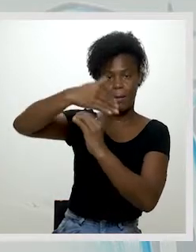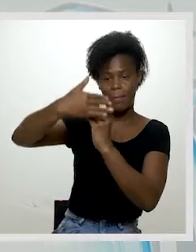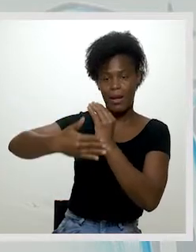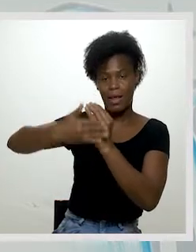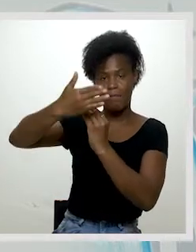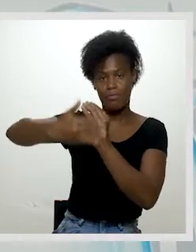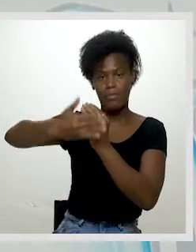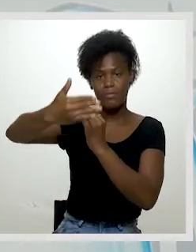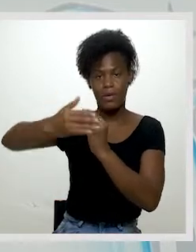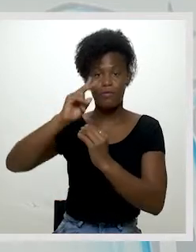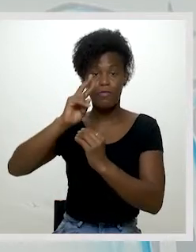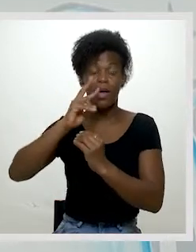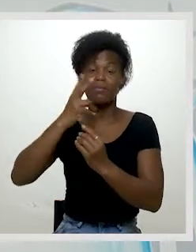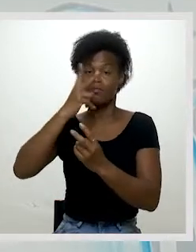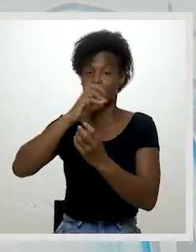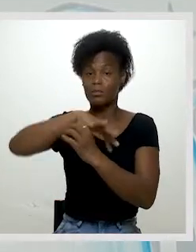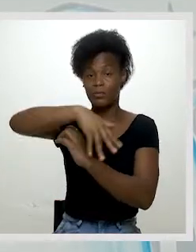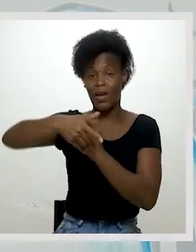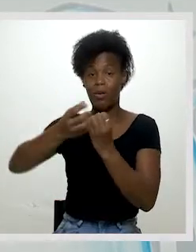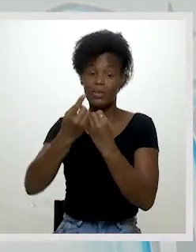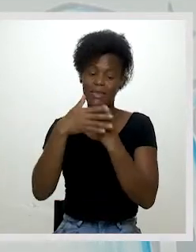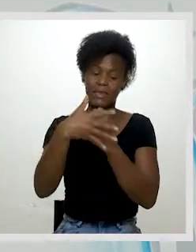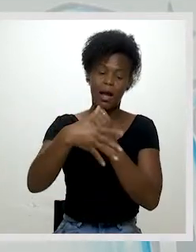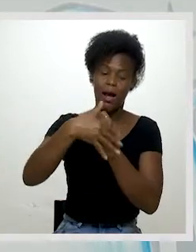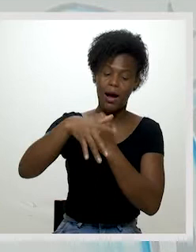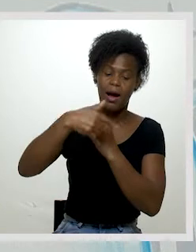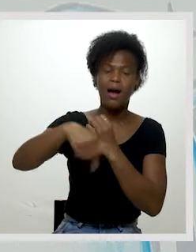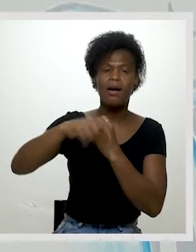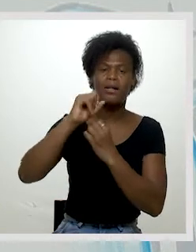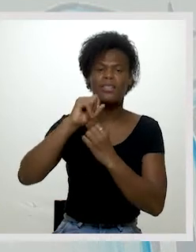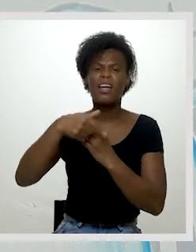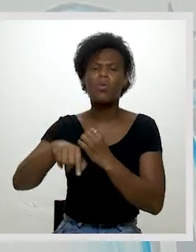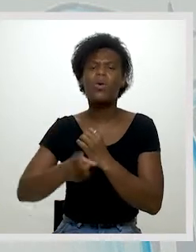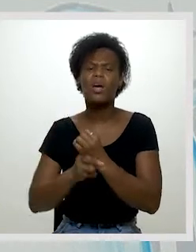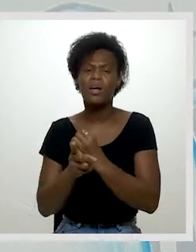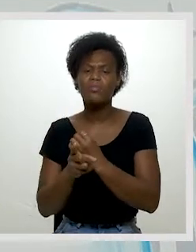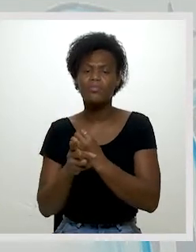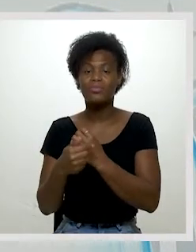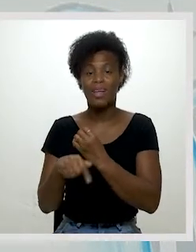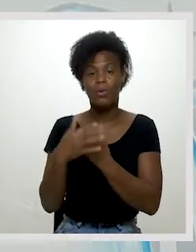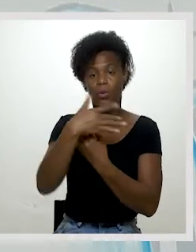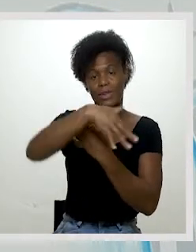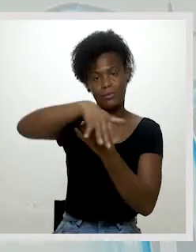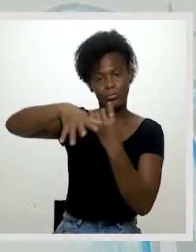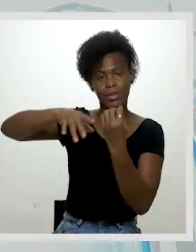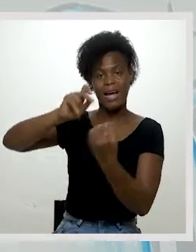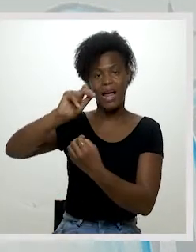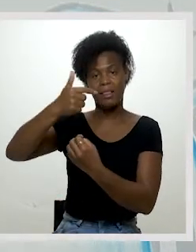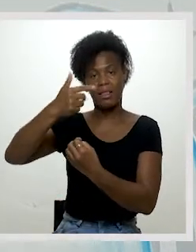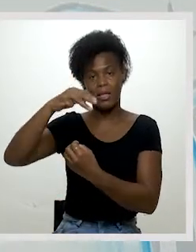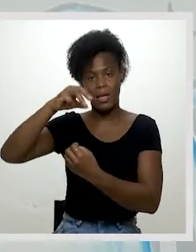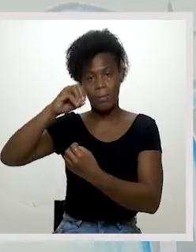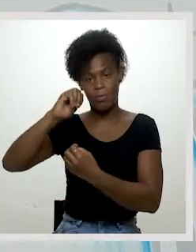das componentes externas da Terra. E ela é formada por... Quem se lembra? Ela é formada por gases,